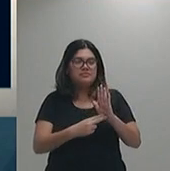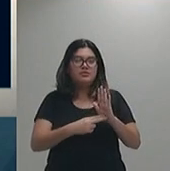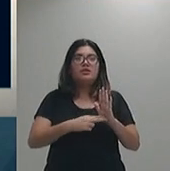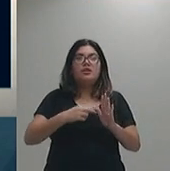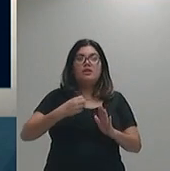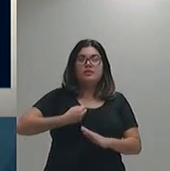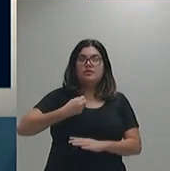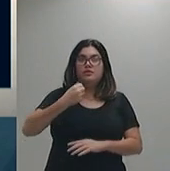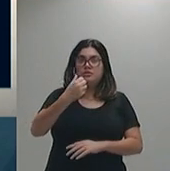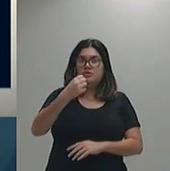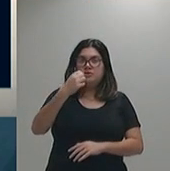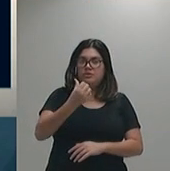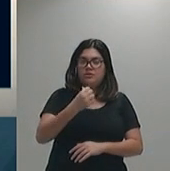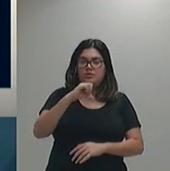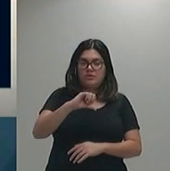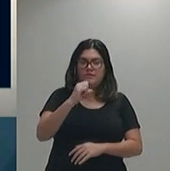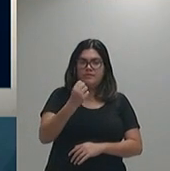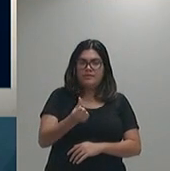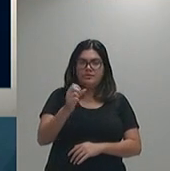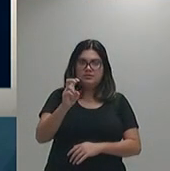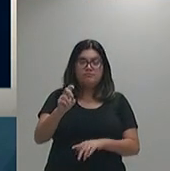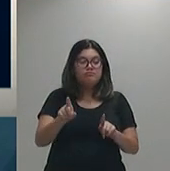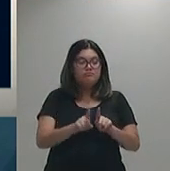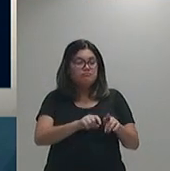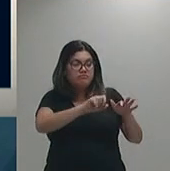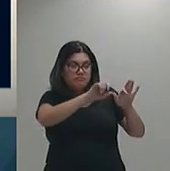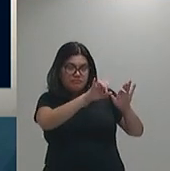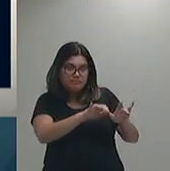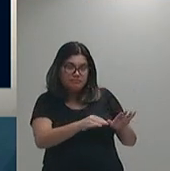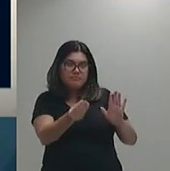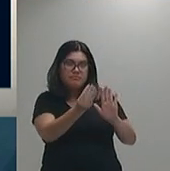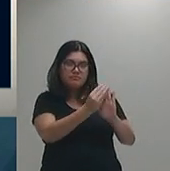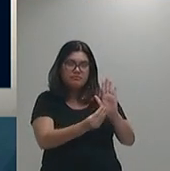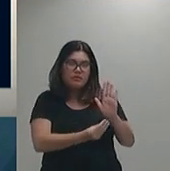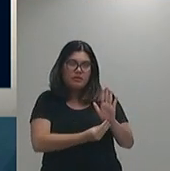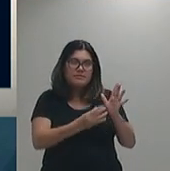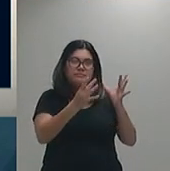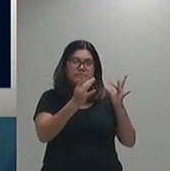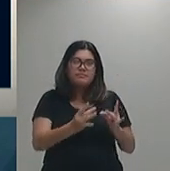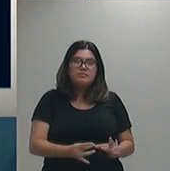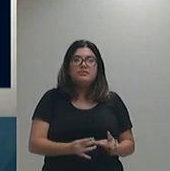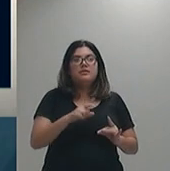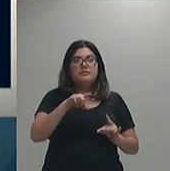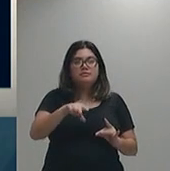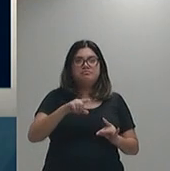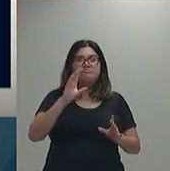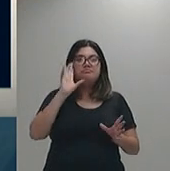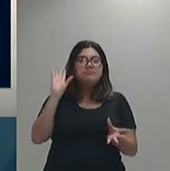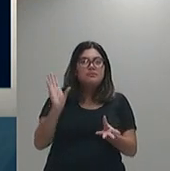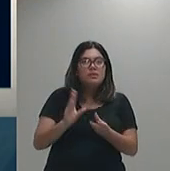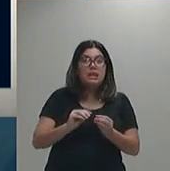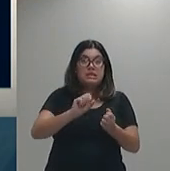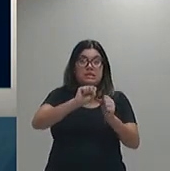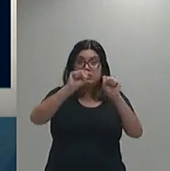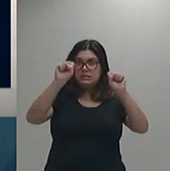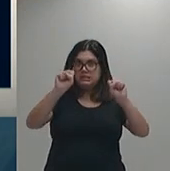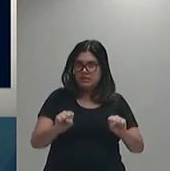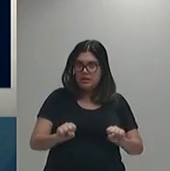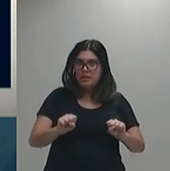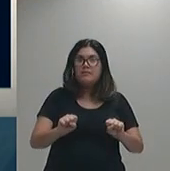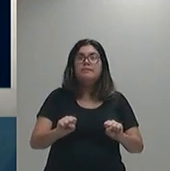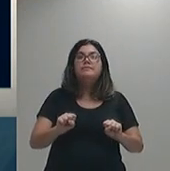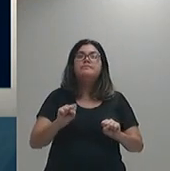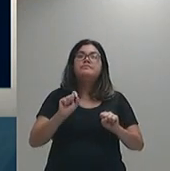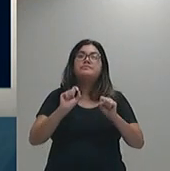s465 que eu transcrevi também os dispositivos invocados nessa interpretação do sistema que